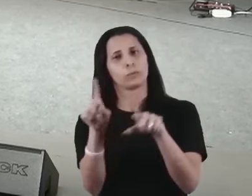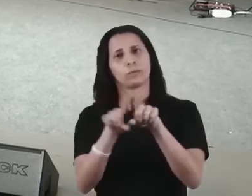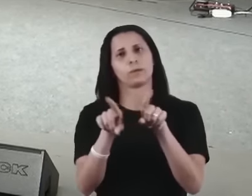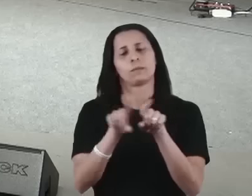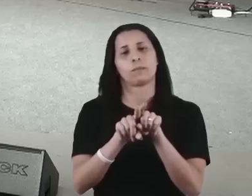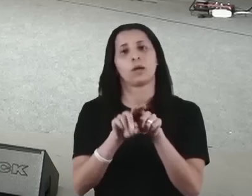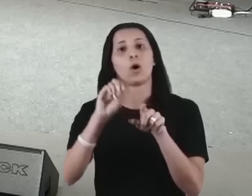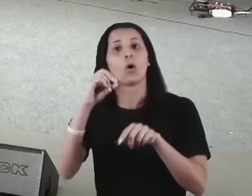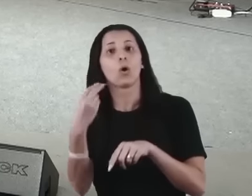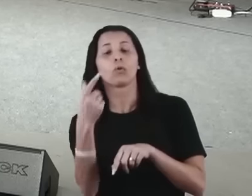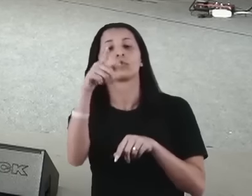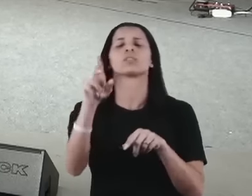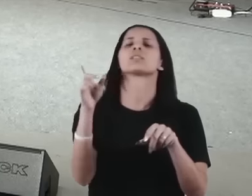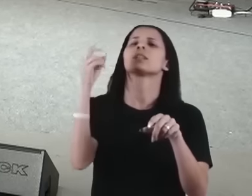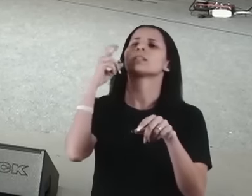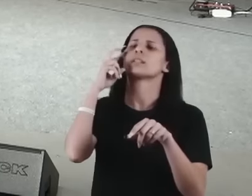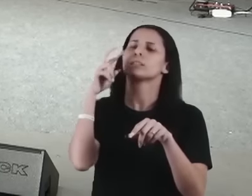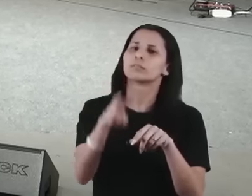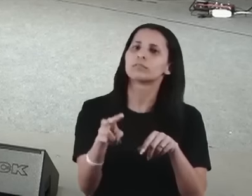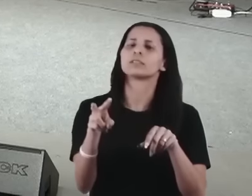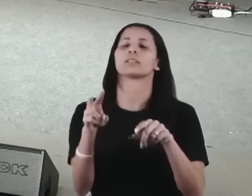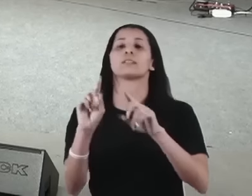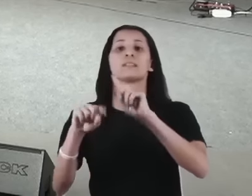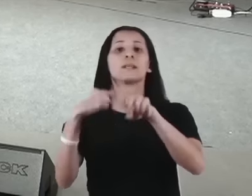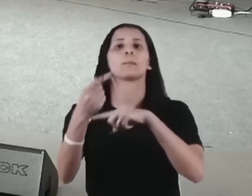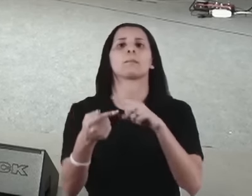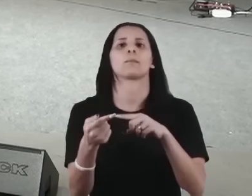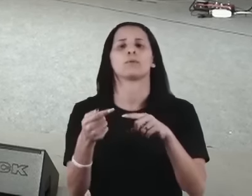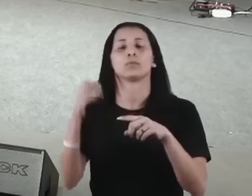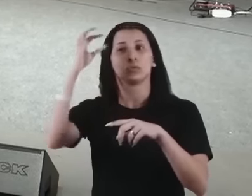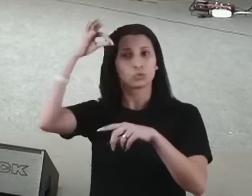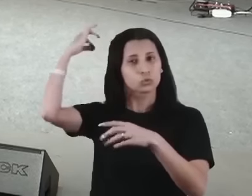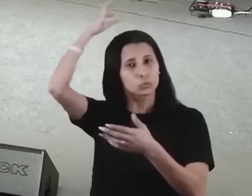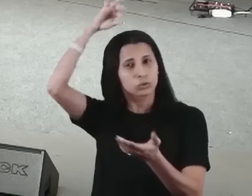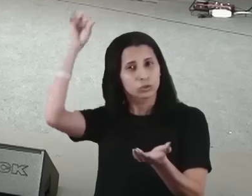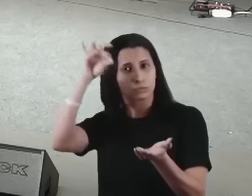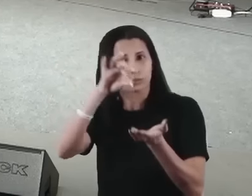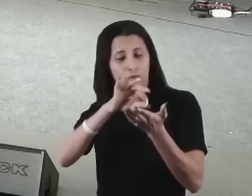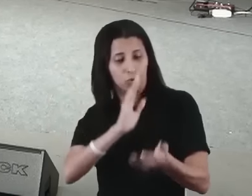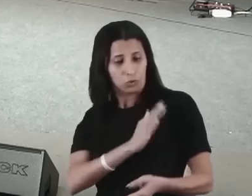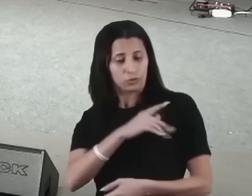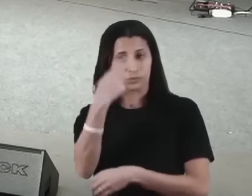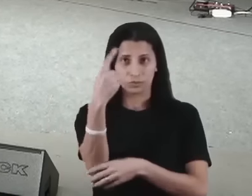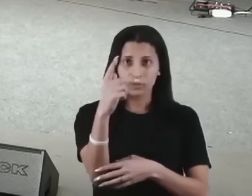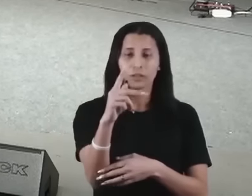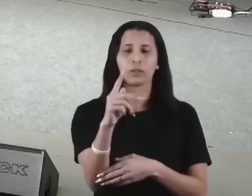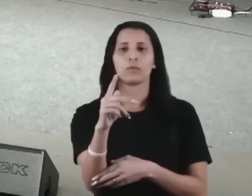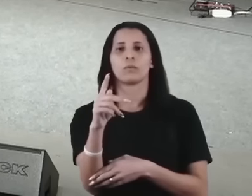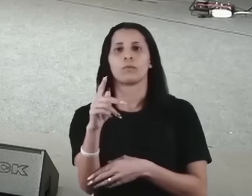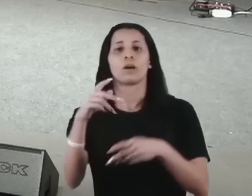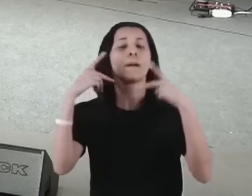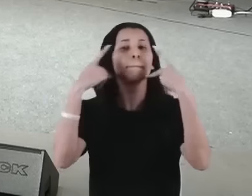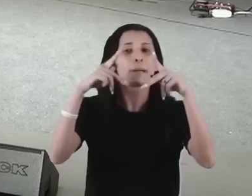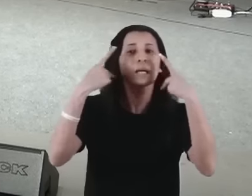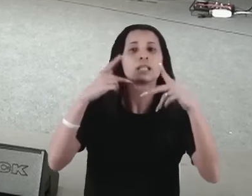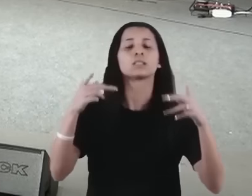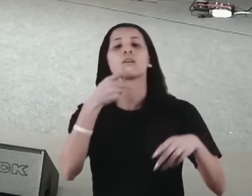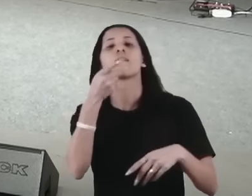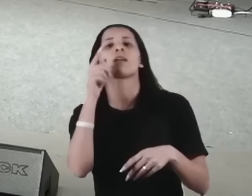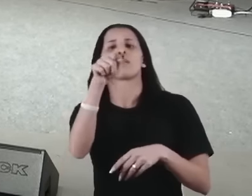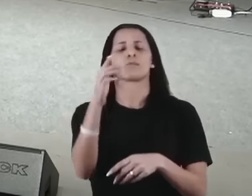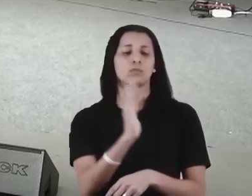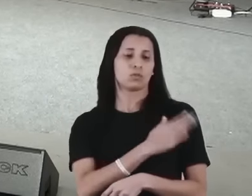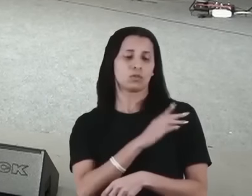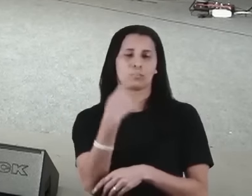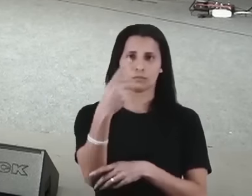ou você que vai assistir essa mensagem O Espírito Santo vai tocar o seu coração essa ministração vai falar com